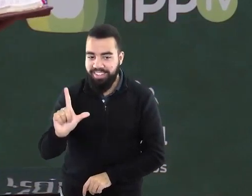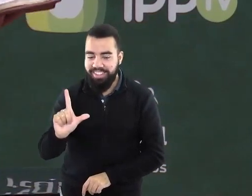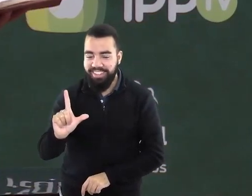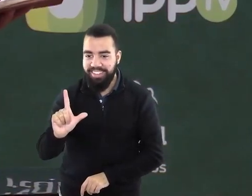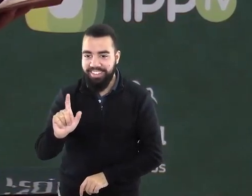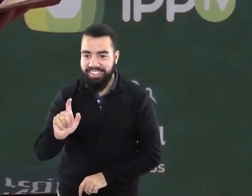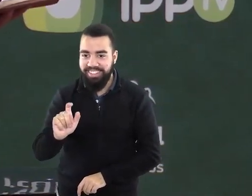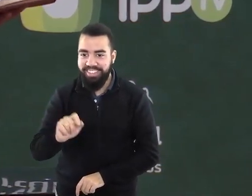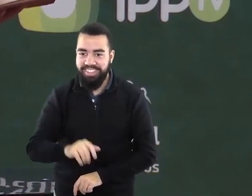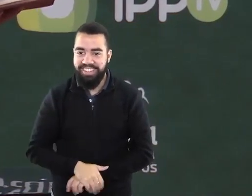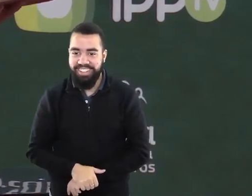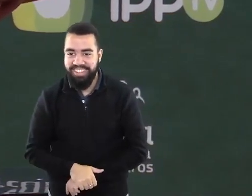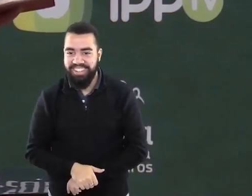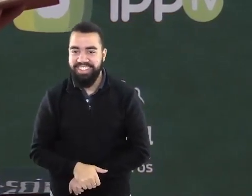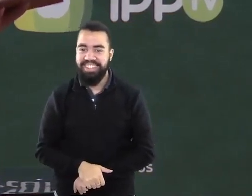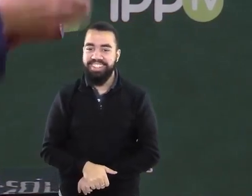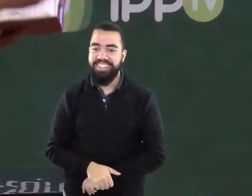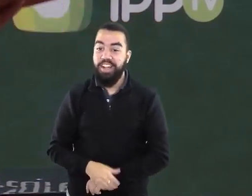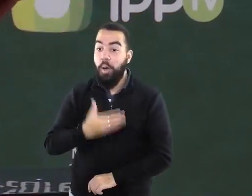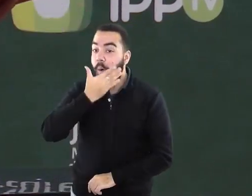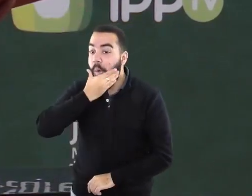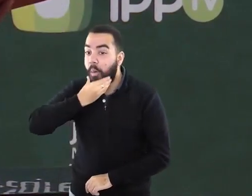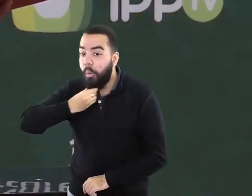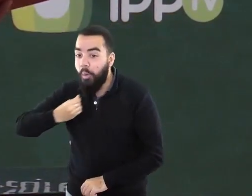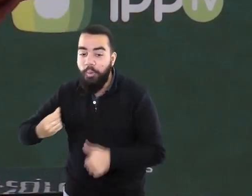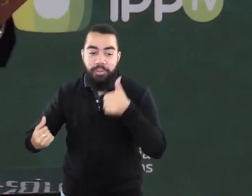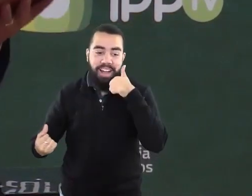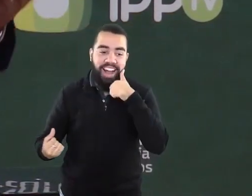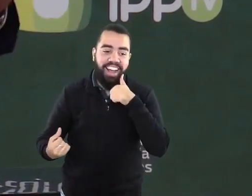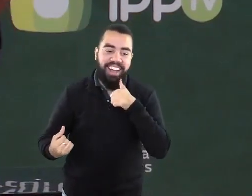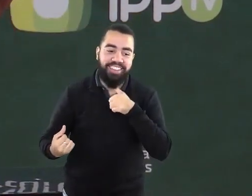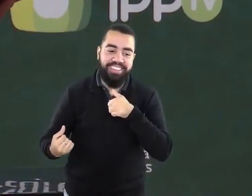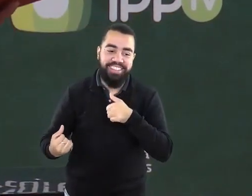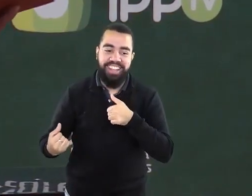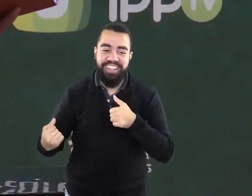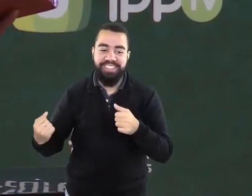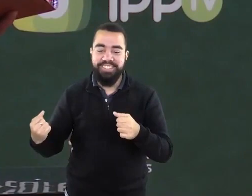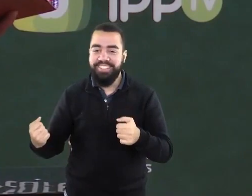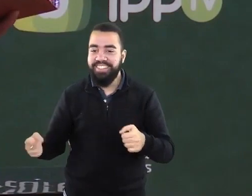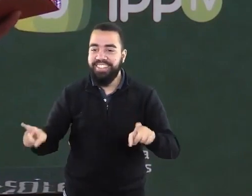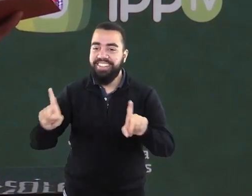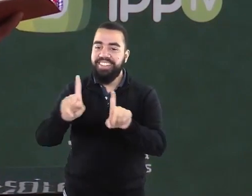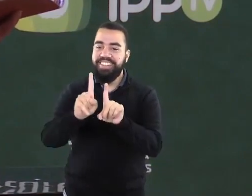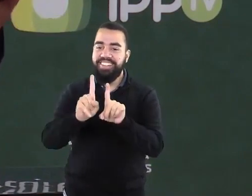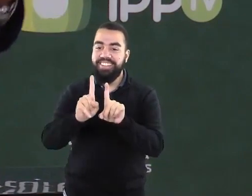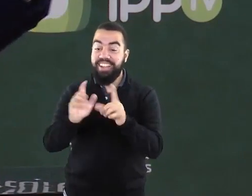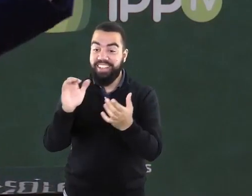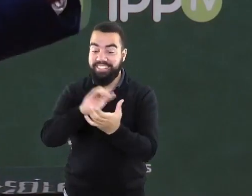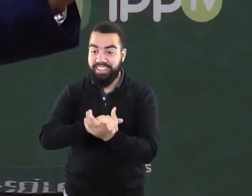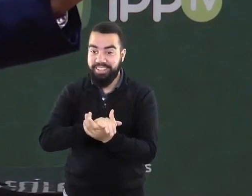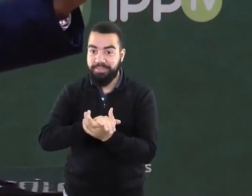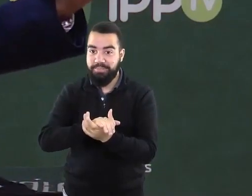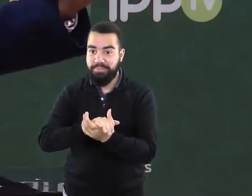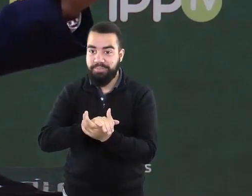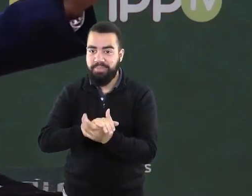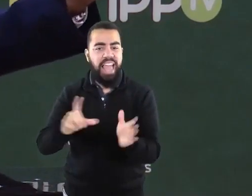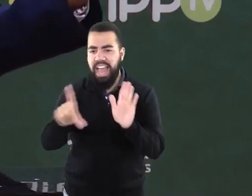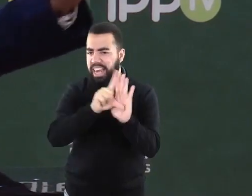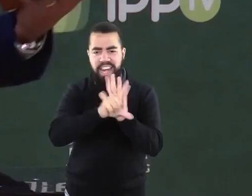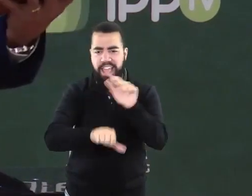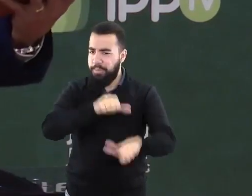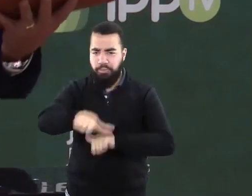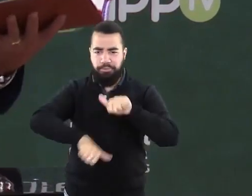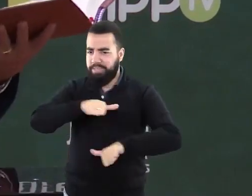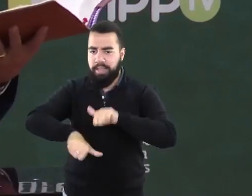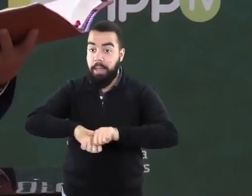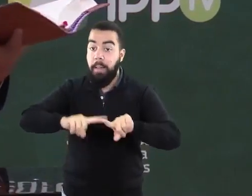Casamento é entre marido e mulher. Ele é heterossexual. Os homens podem mudar as leis, a lei de